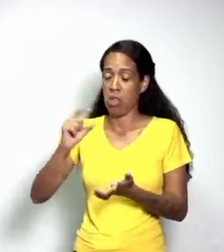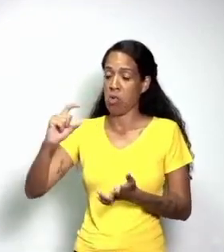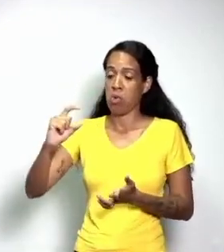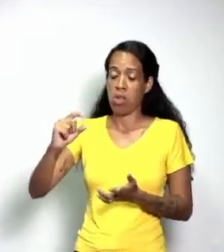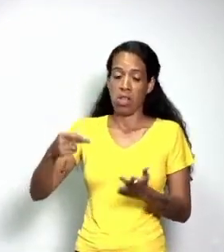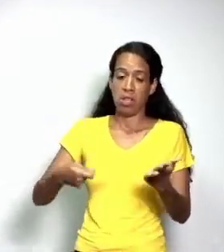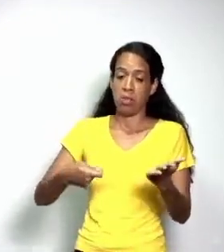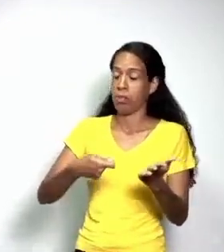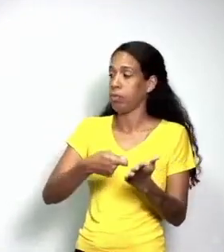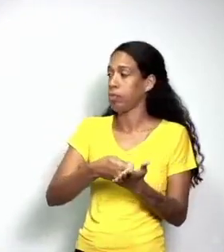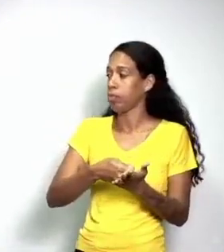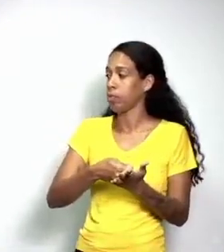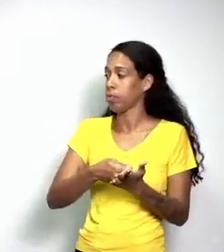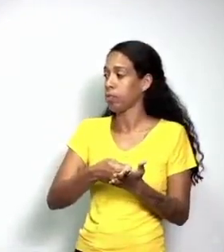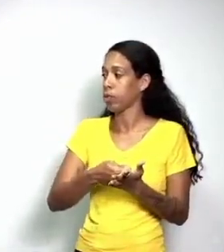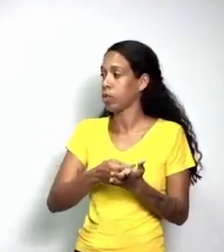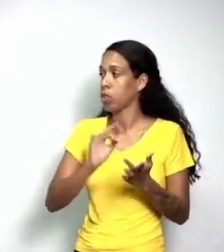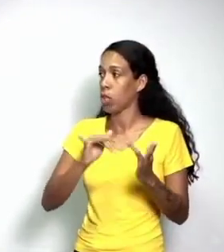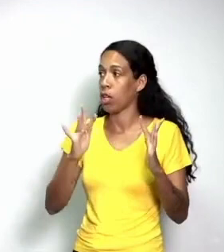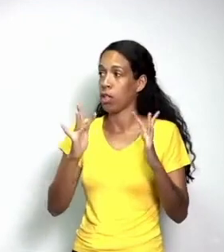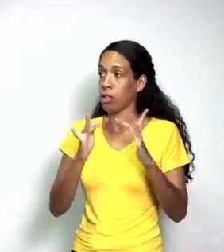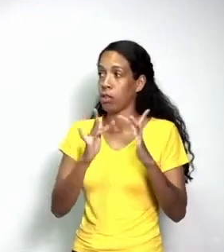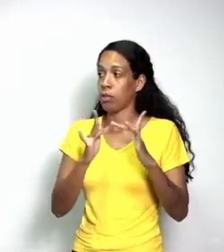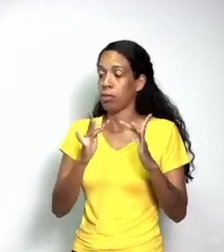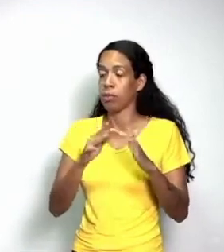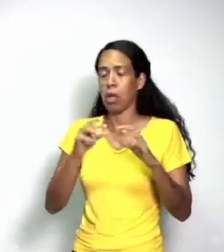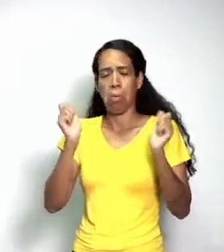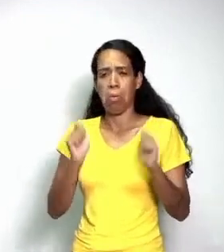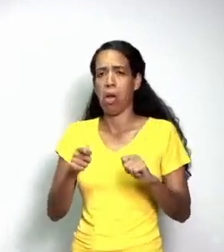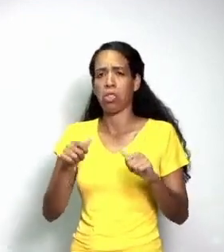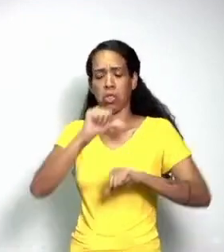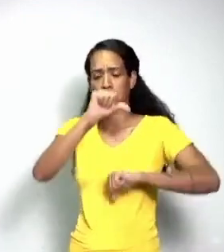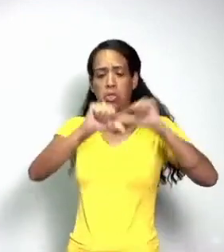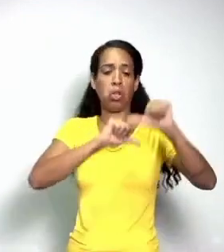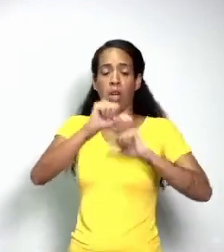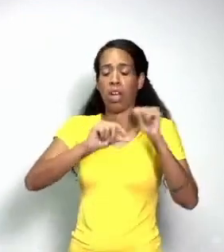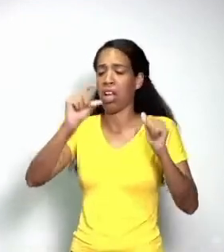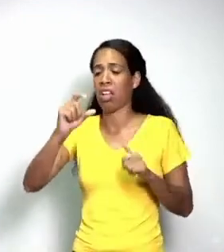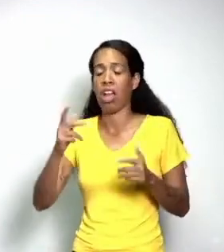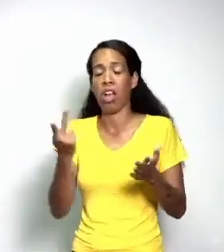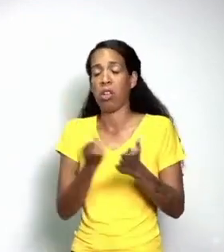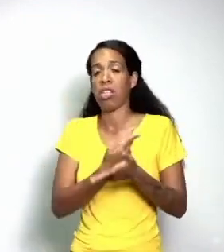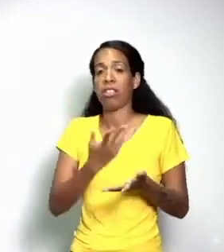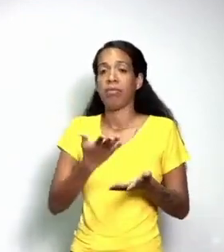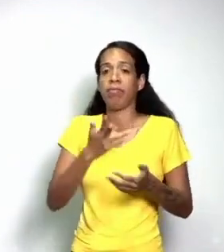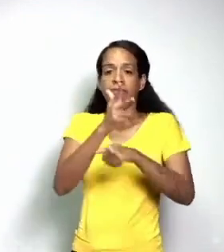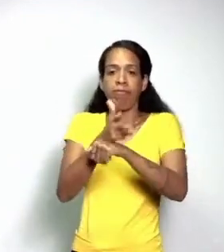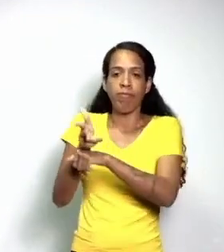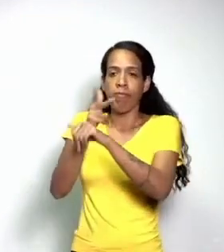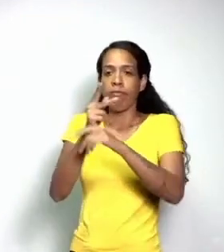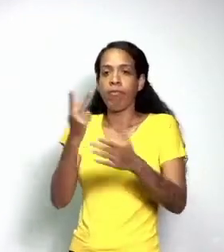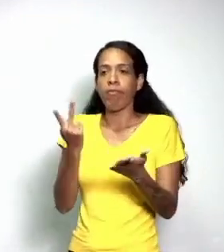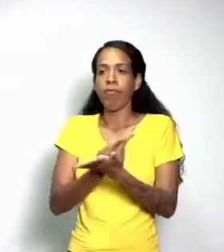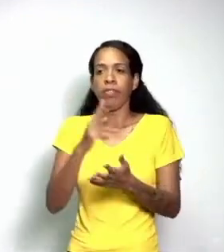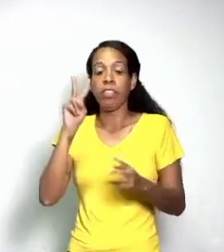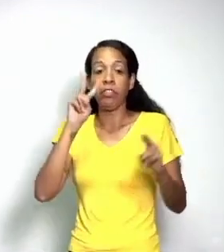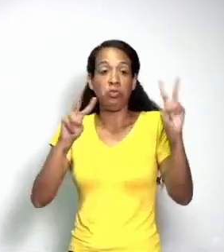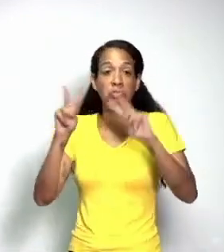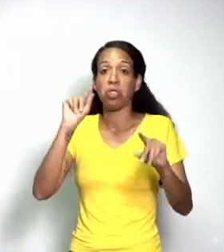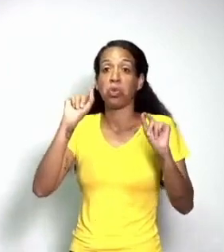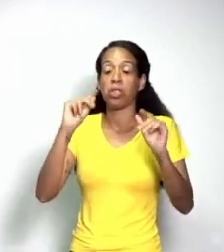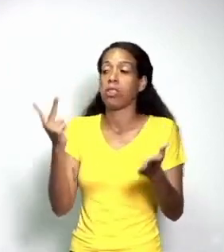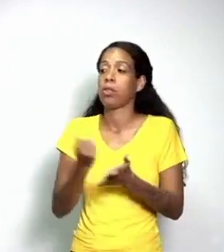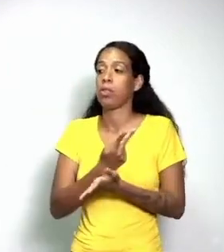que aquela tag... está relacionada. Pode ter qualquer troca de cartão, pode acontecer alguma coisa no set que a gente pode não ter visto que